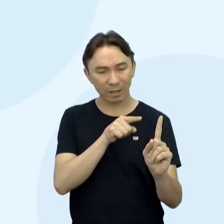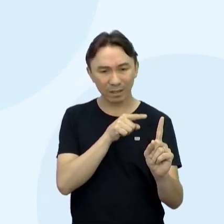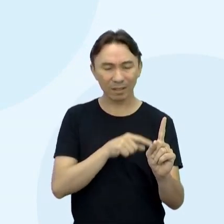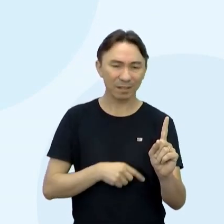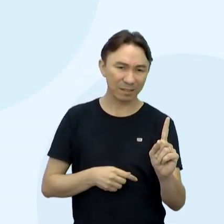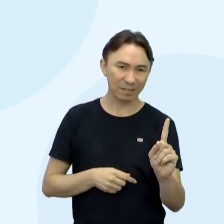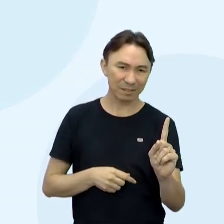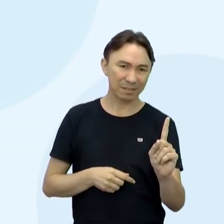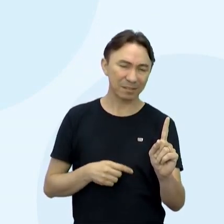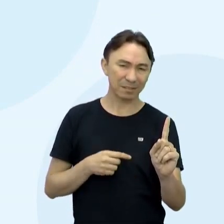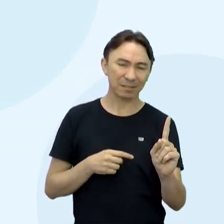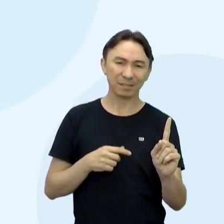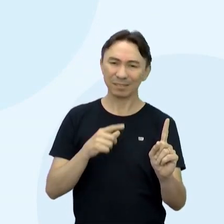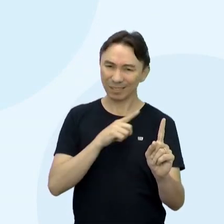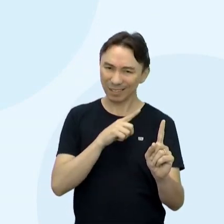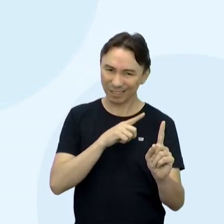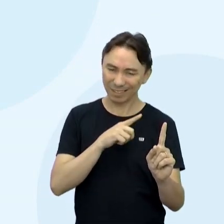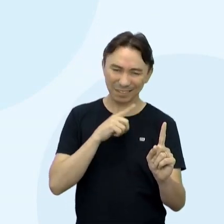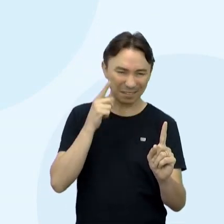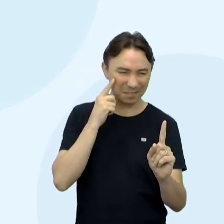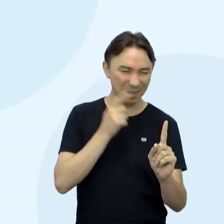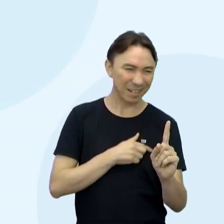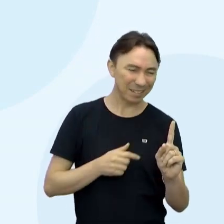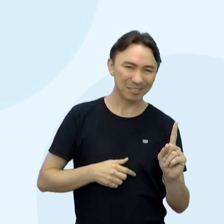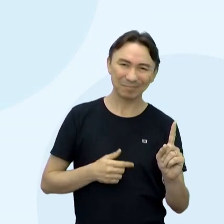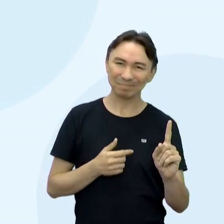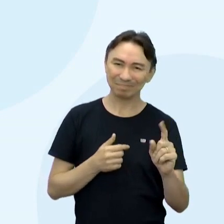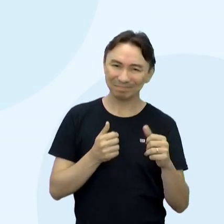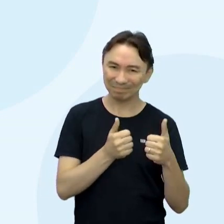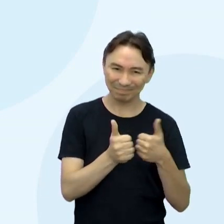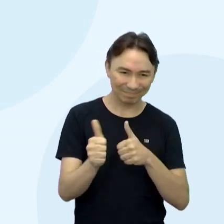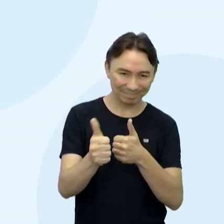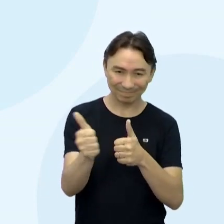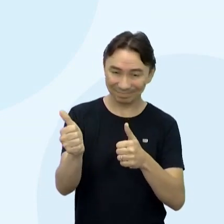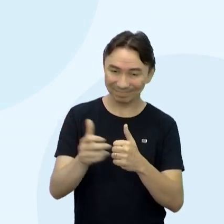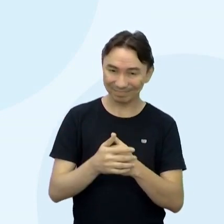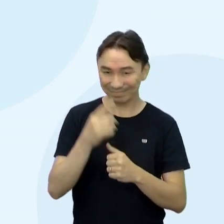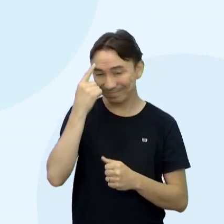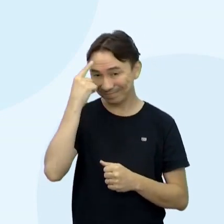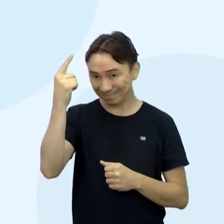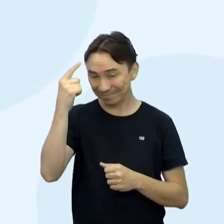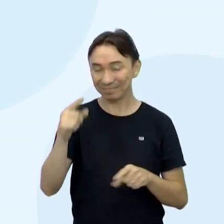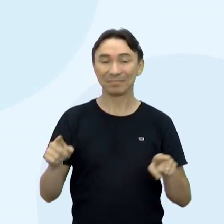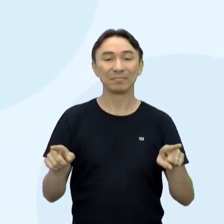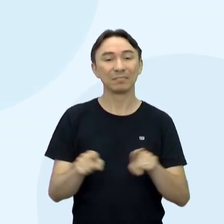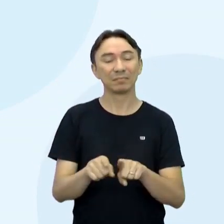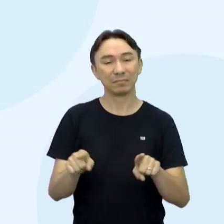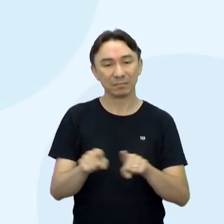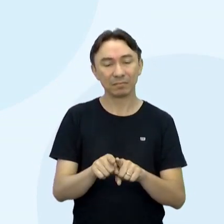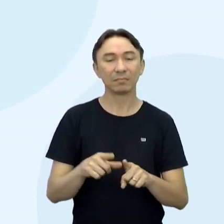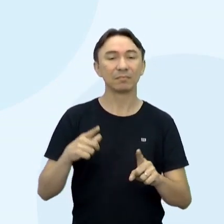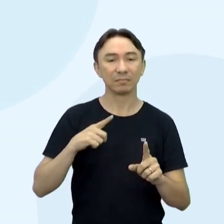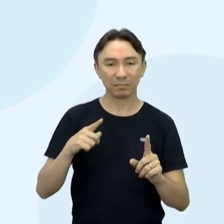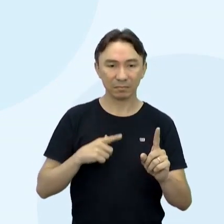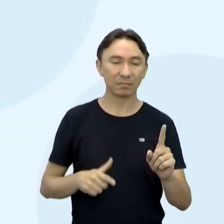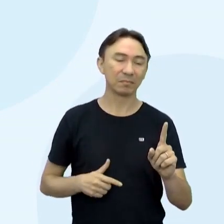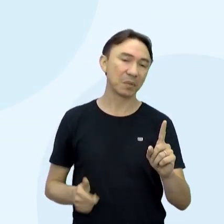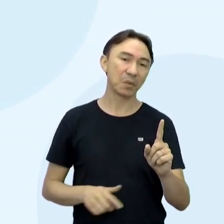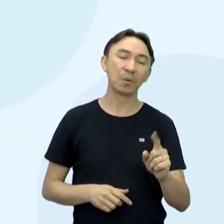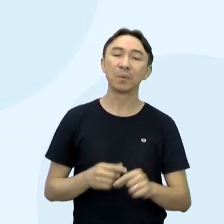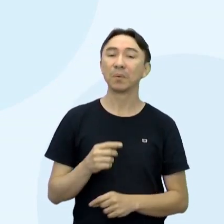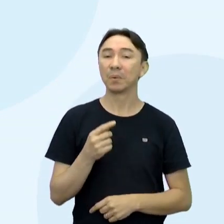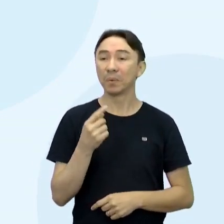uma perseguição, lembrando que nós temos uma referência também de um